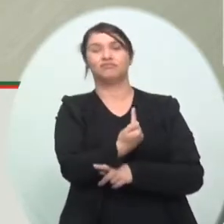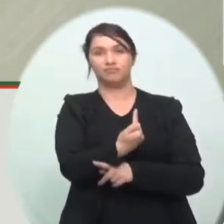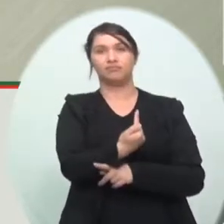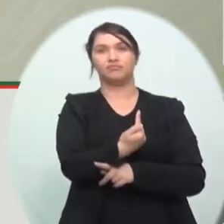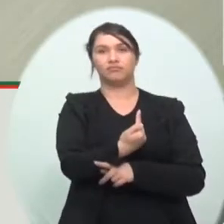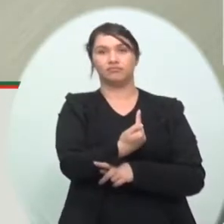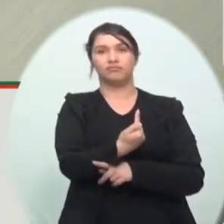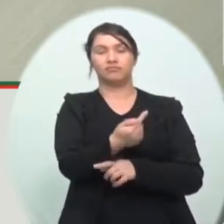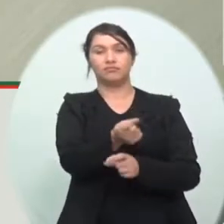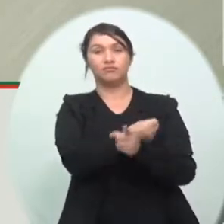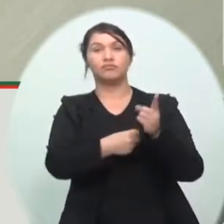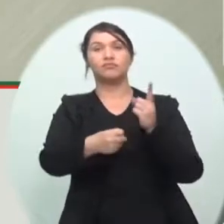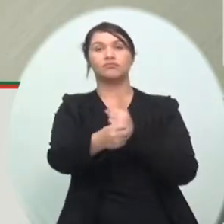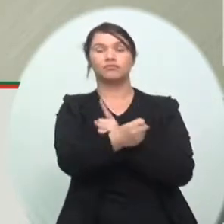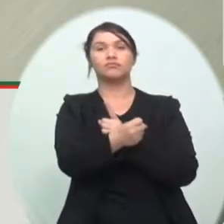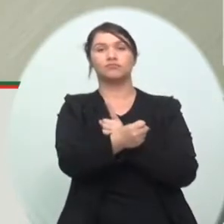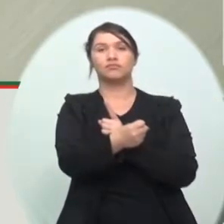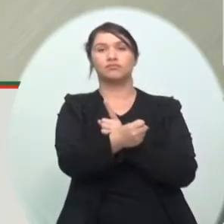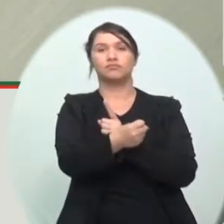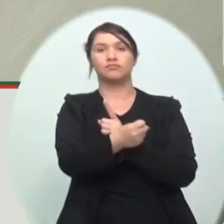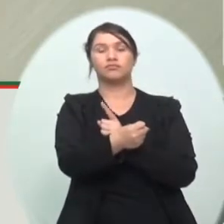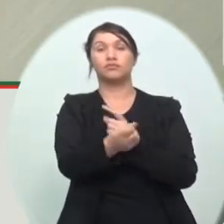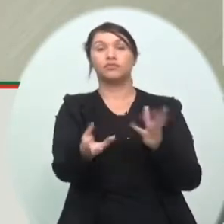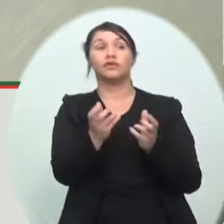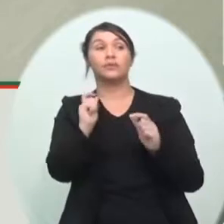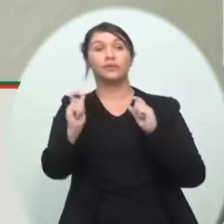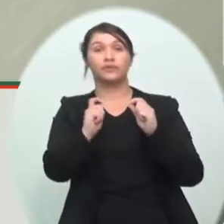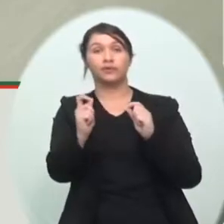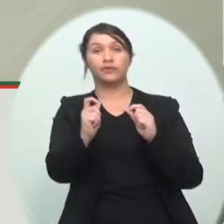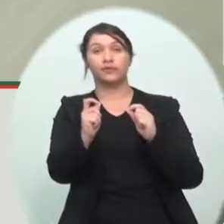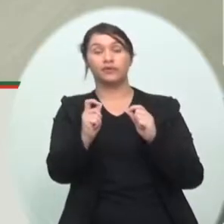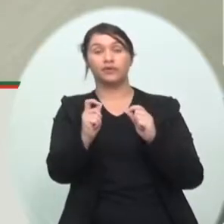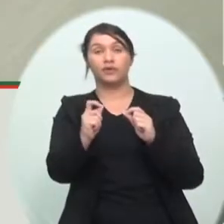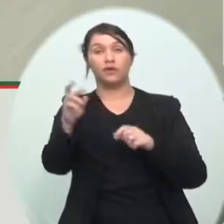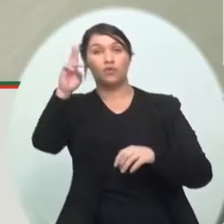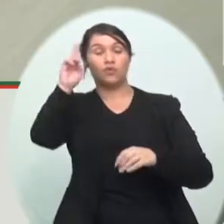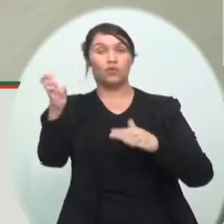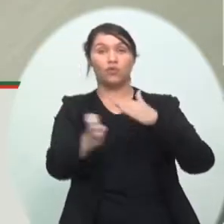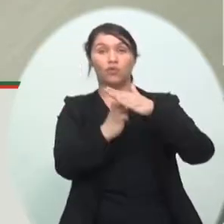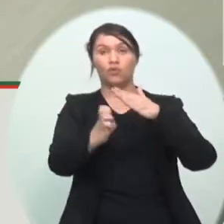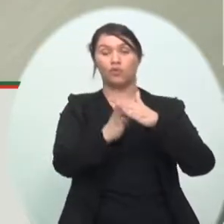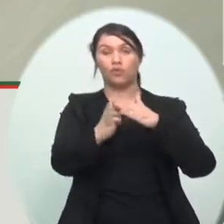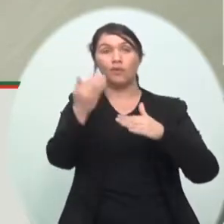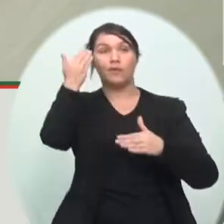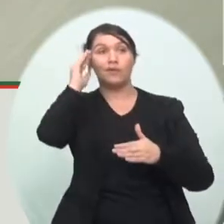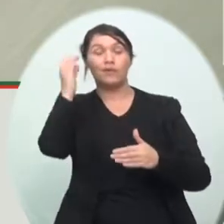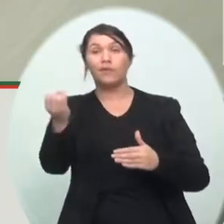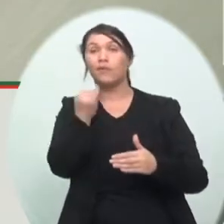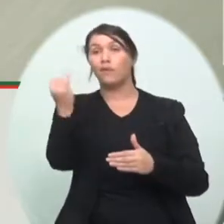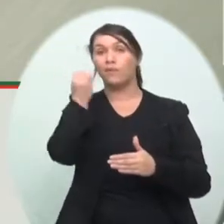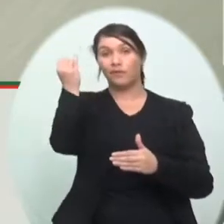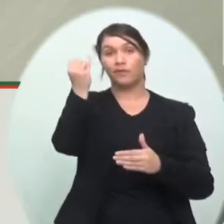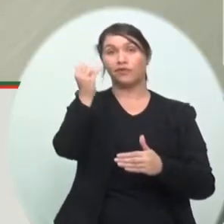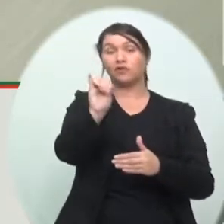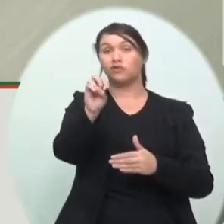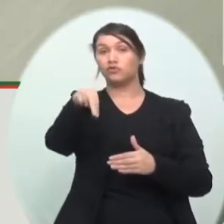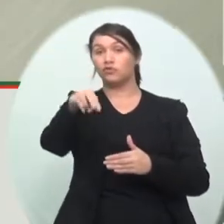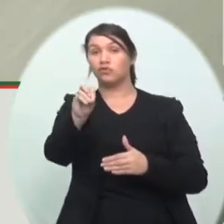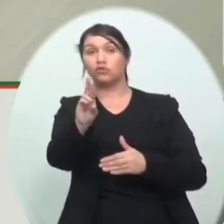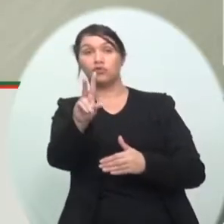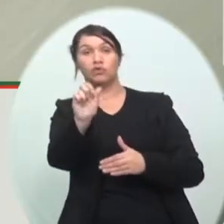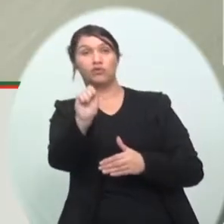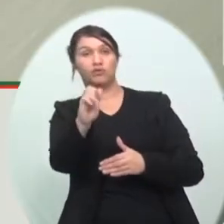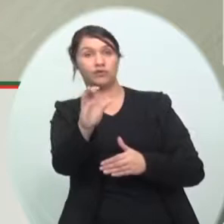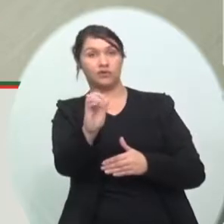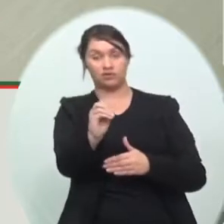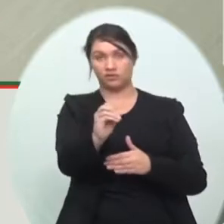na sociedade civil organizada, nós queremos que os empresários entendam o quão importante é a inovação no seu processo, porque inovação existe desde